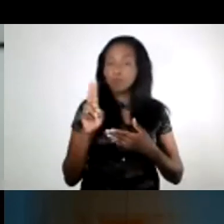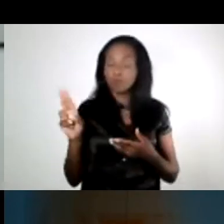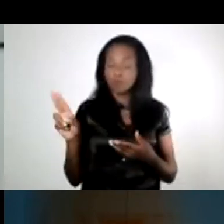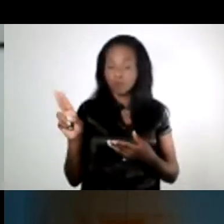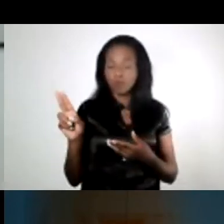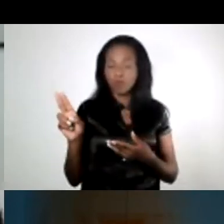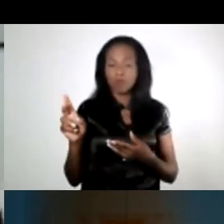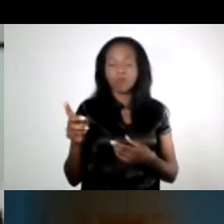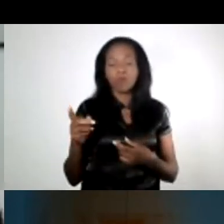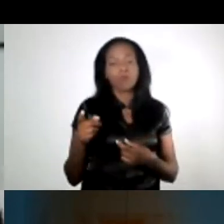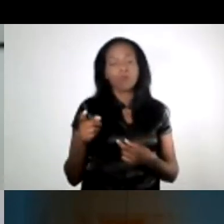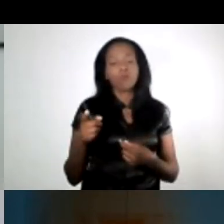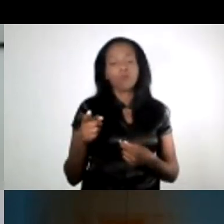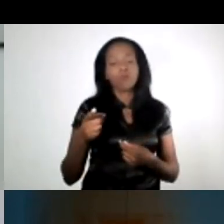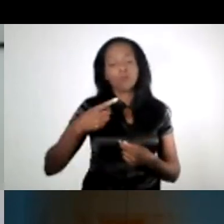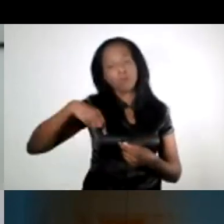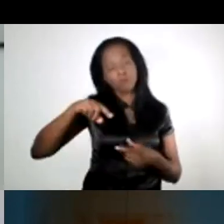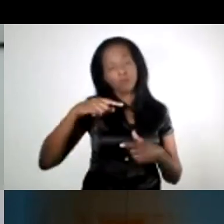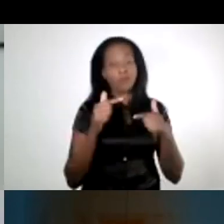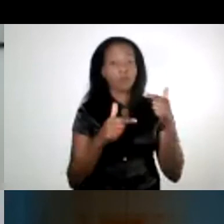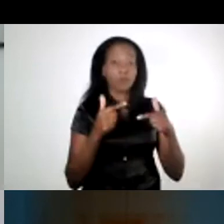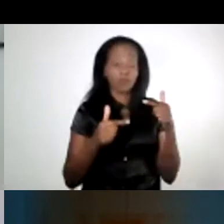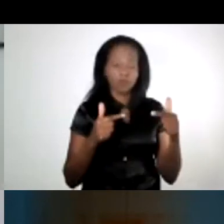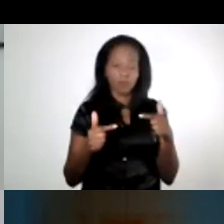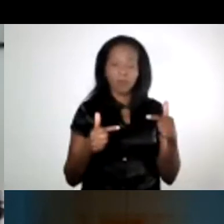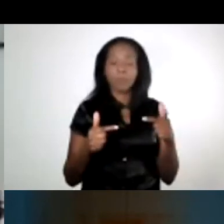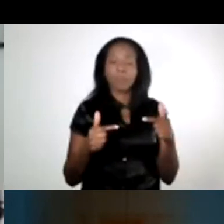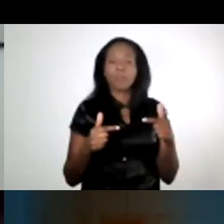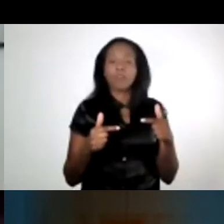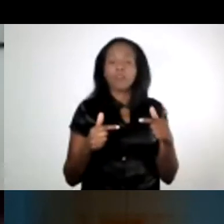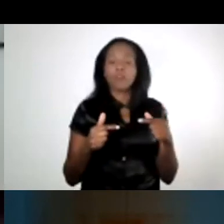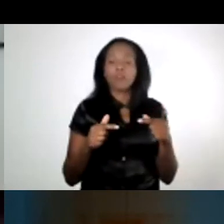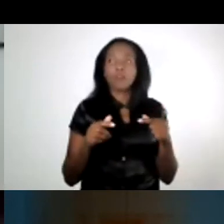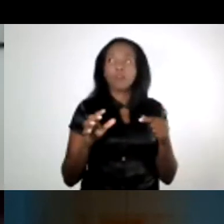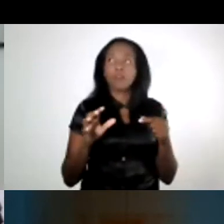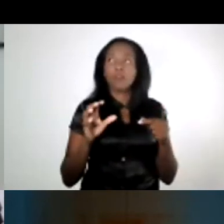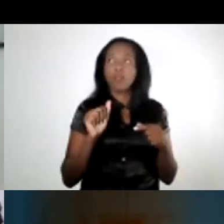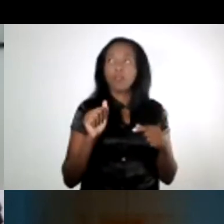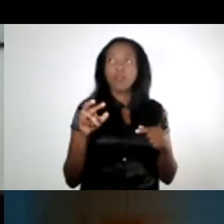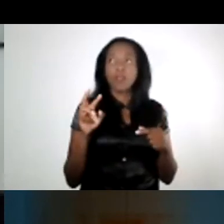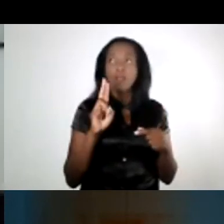que a gente trabalha, que é trabalhado a questão do artesanato,